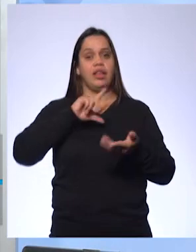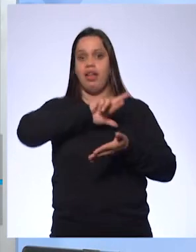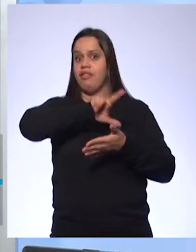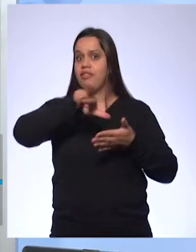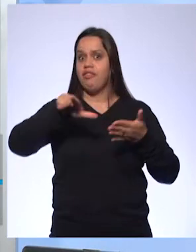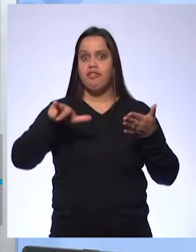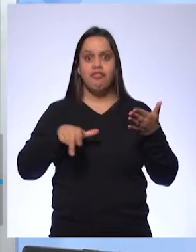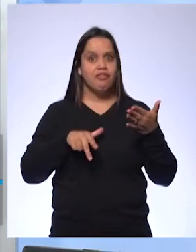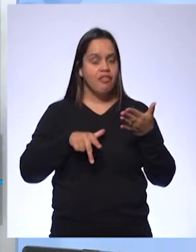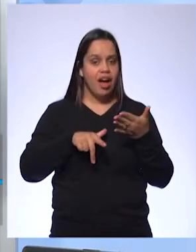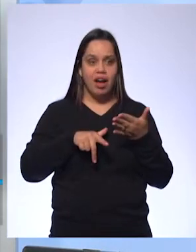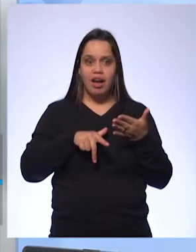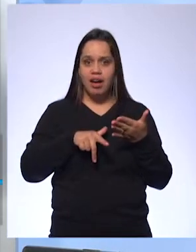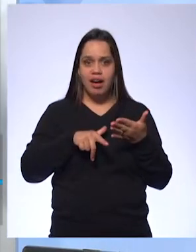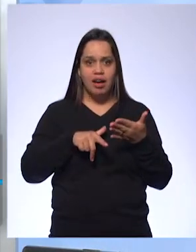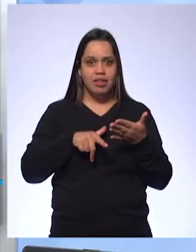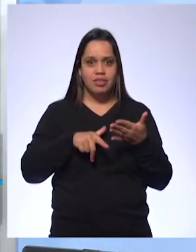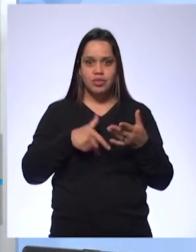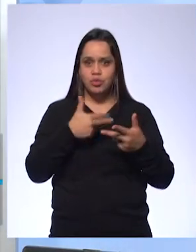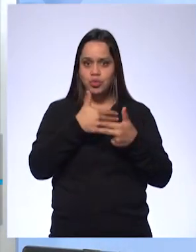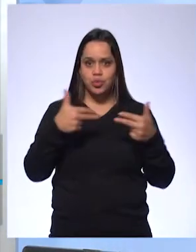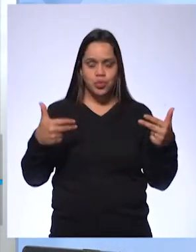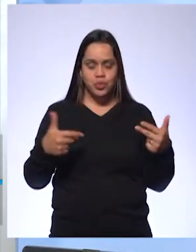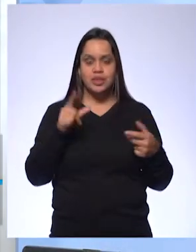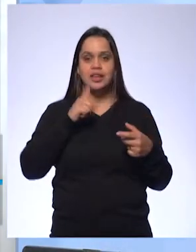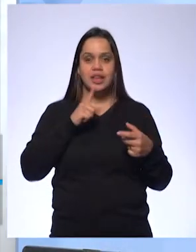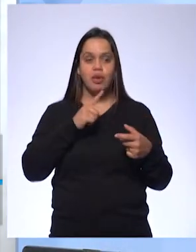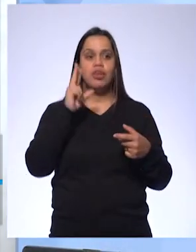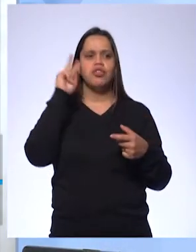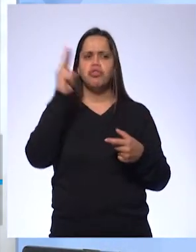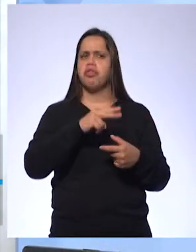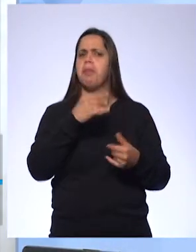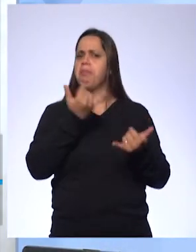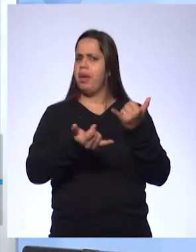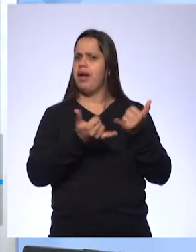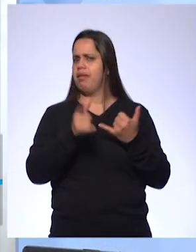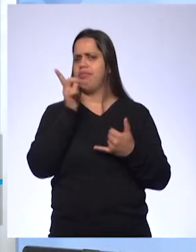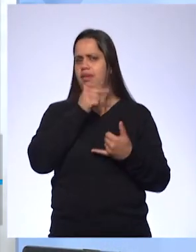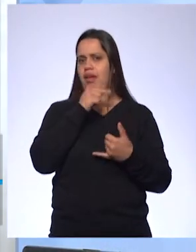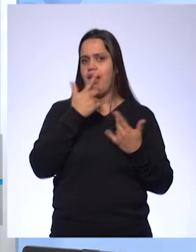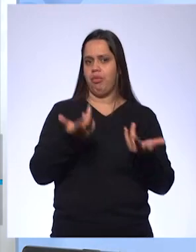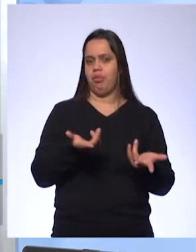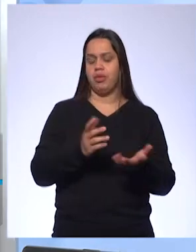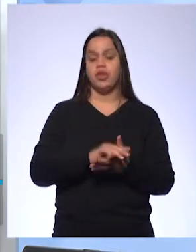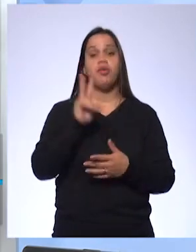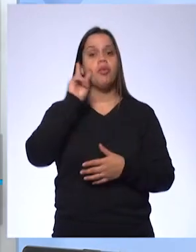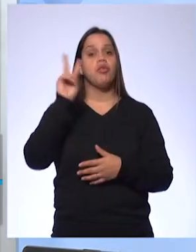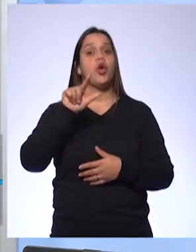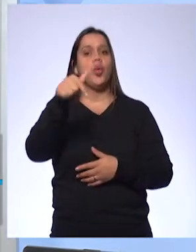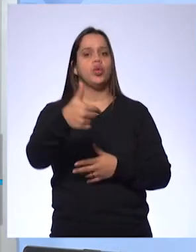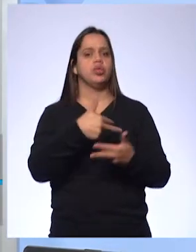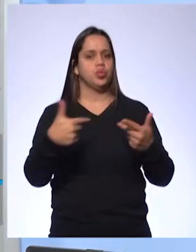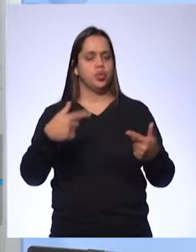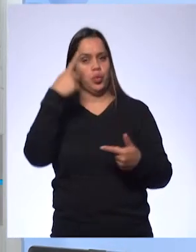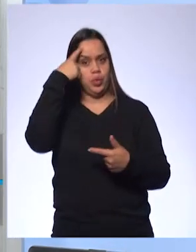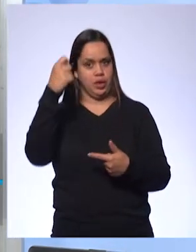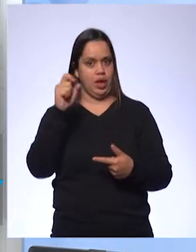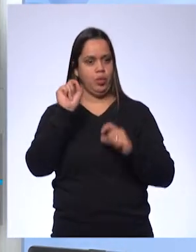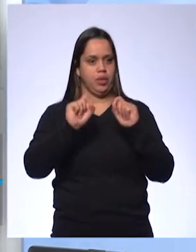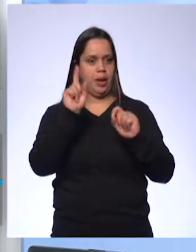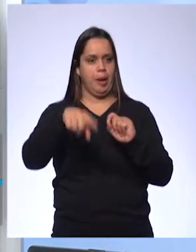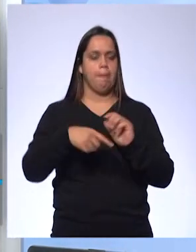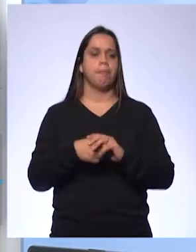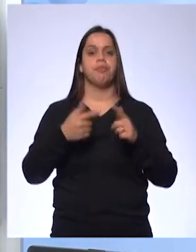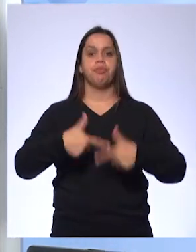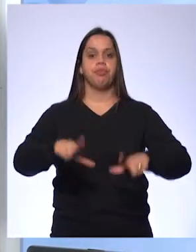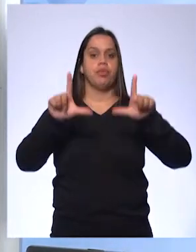essa aparência. Por isso que é importante a gente entender um pouquinho de substância. Vamos formular uma outra hipótese aí? Primeiro eu queria te mostrar essa figura. Volta